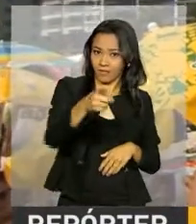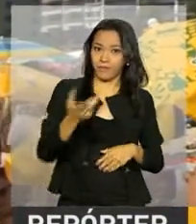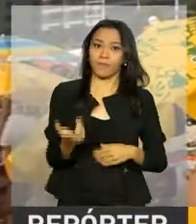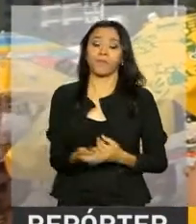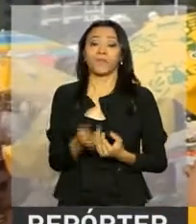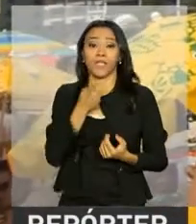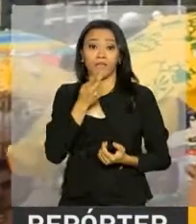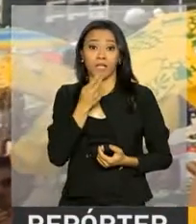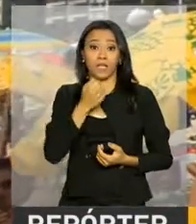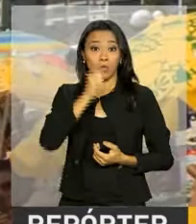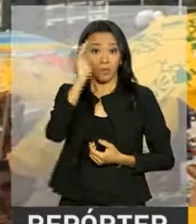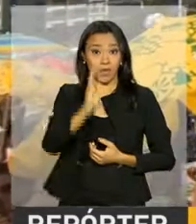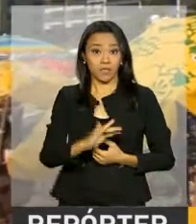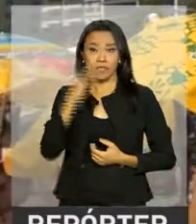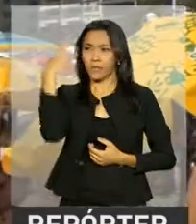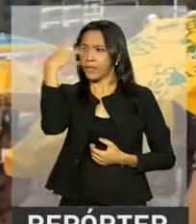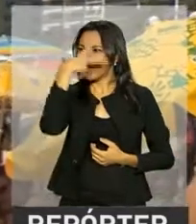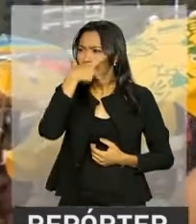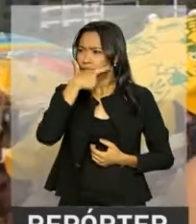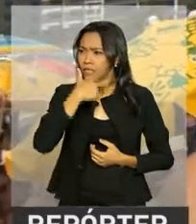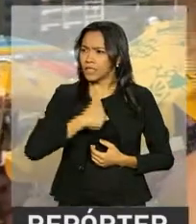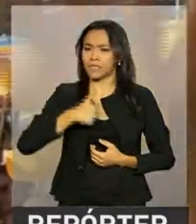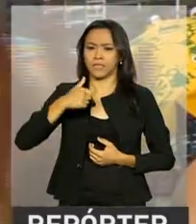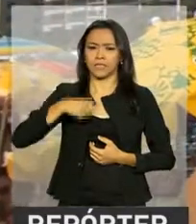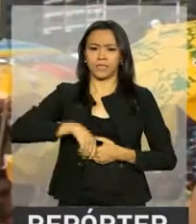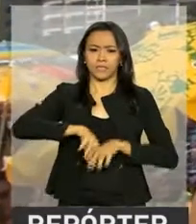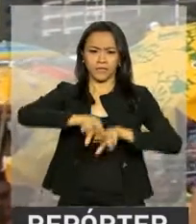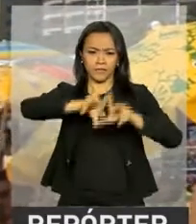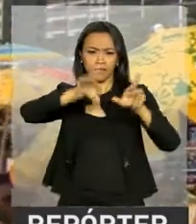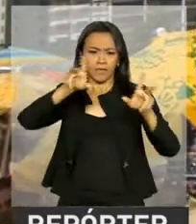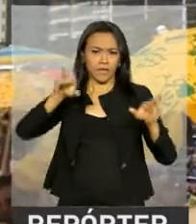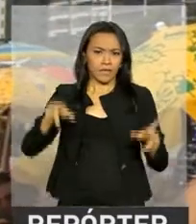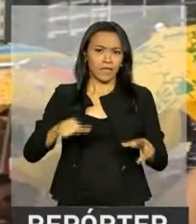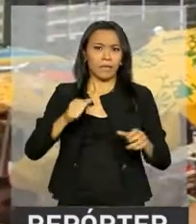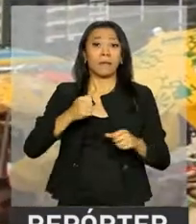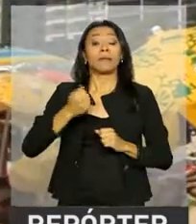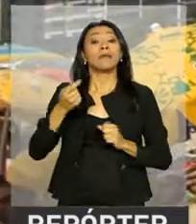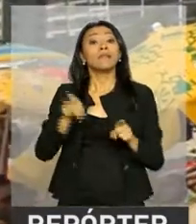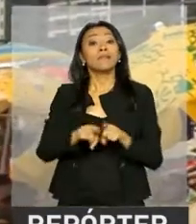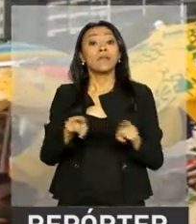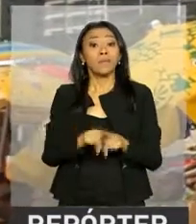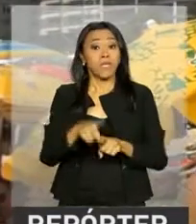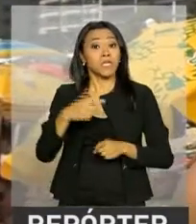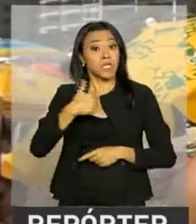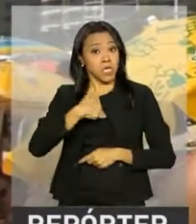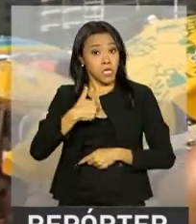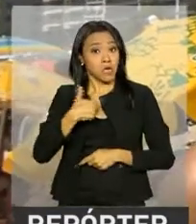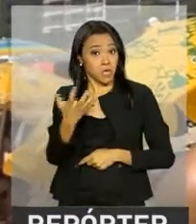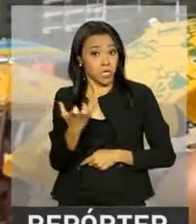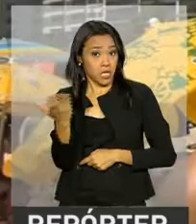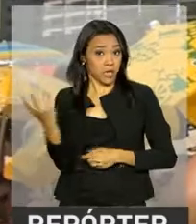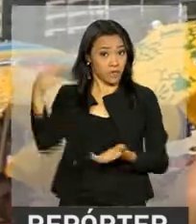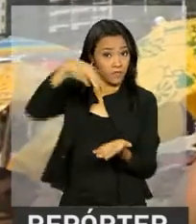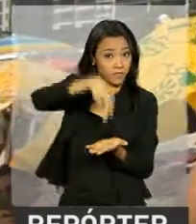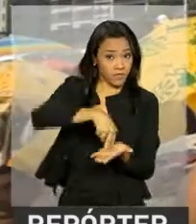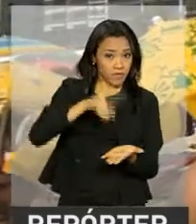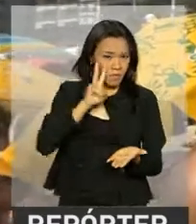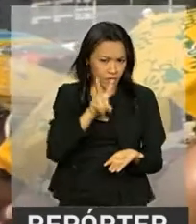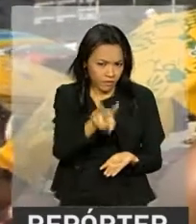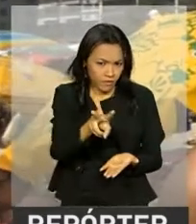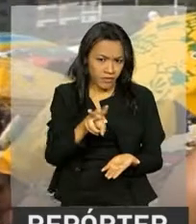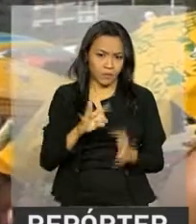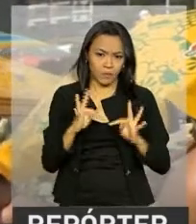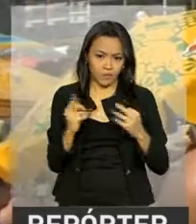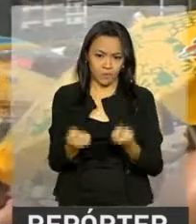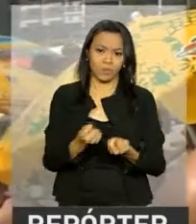o brasil é um país lindo com belas pessoas paisagens e praias e eu realmente queria vir para ver tudo isso